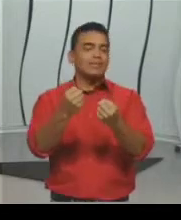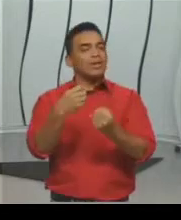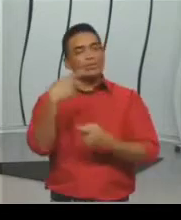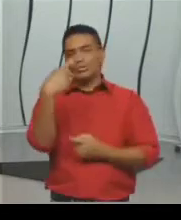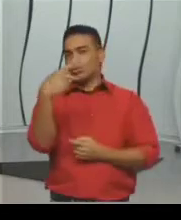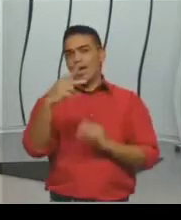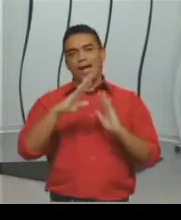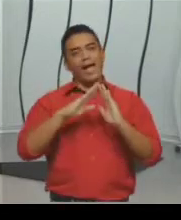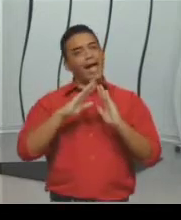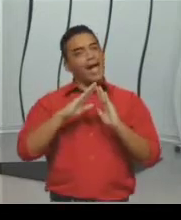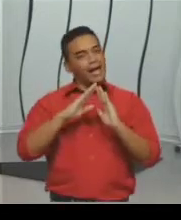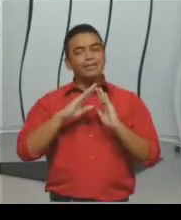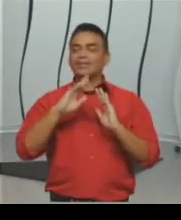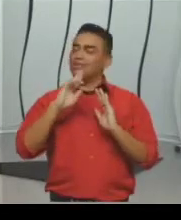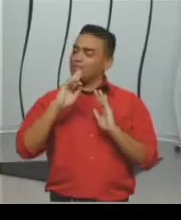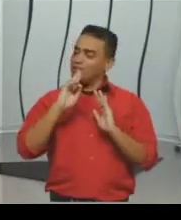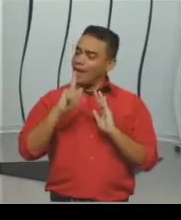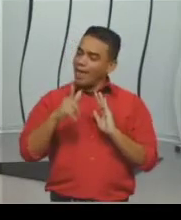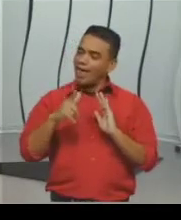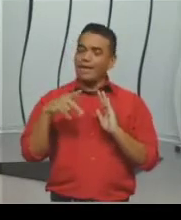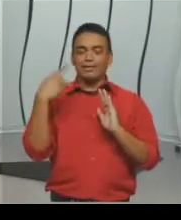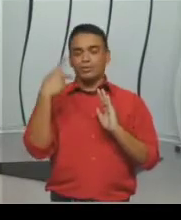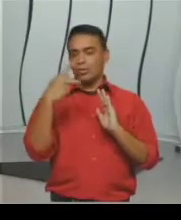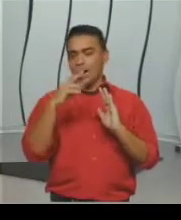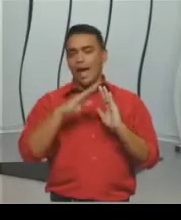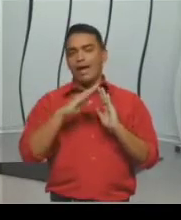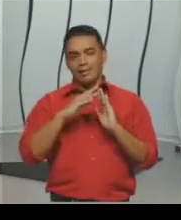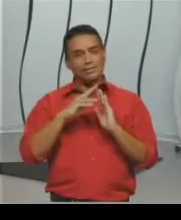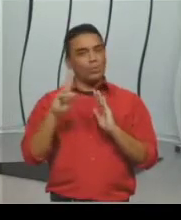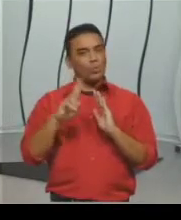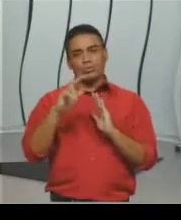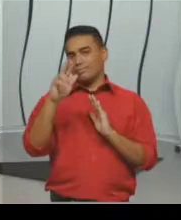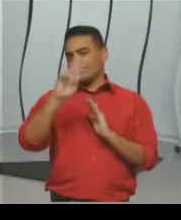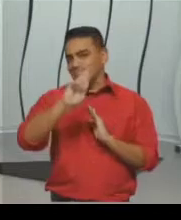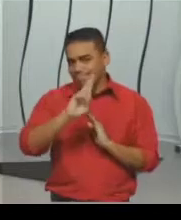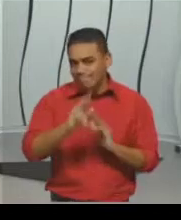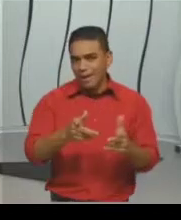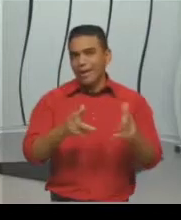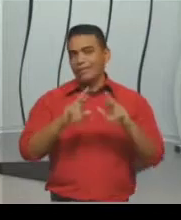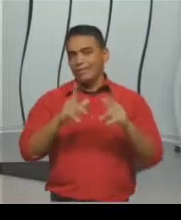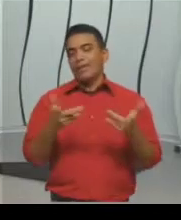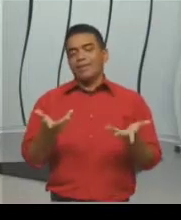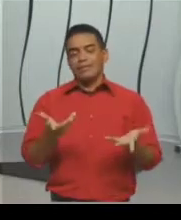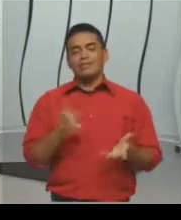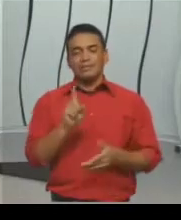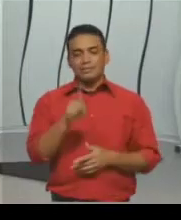tipo de circuito puramente que a gente usa dentro de nossas casas, não é verdade?